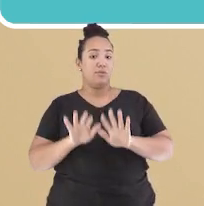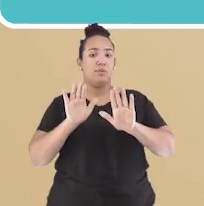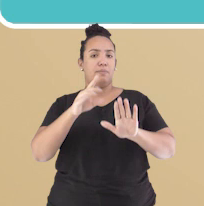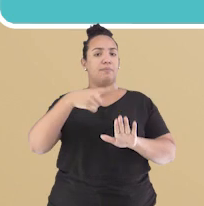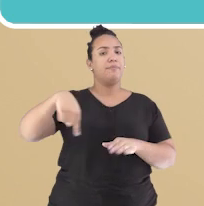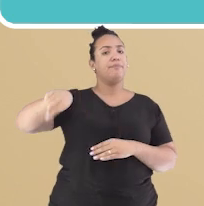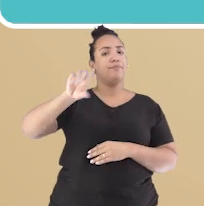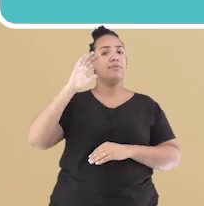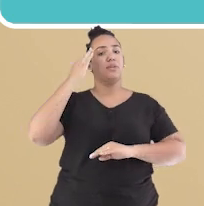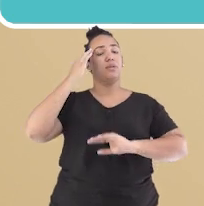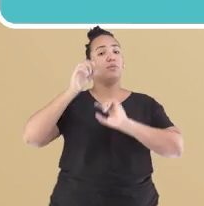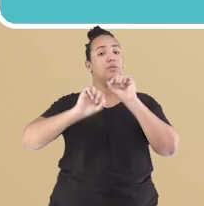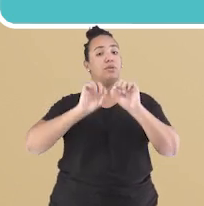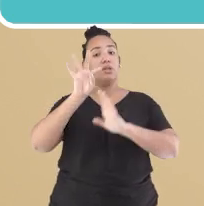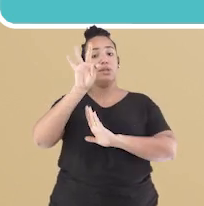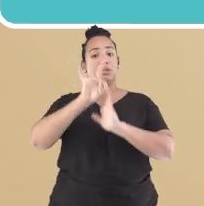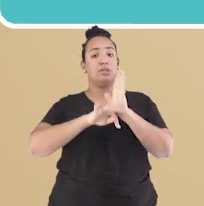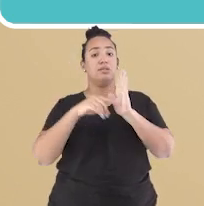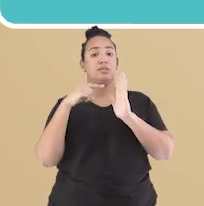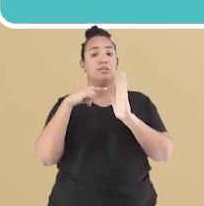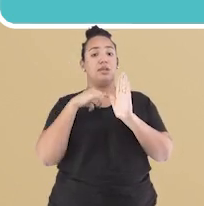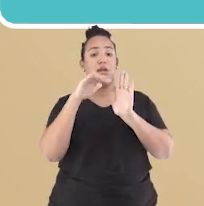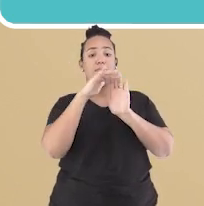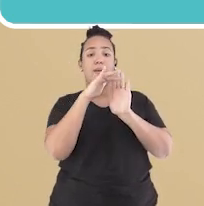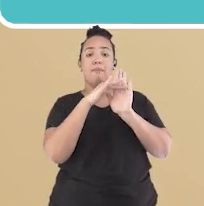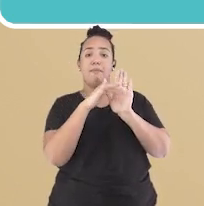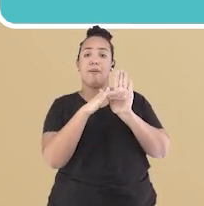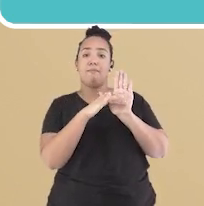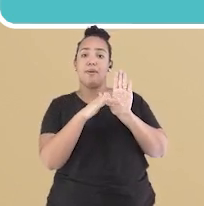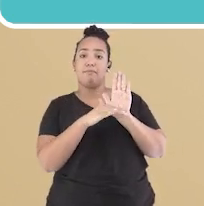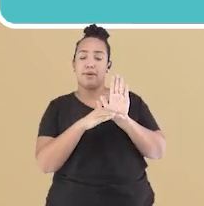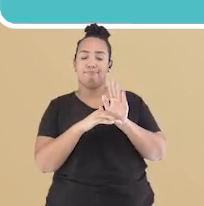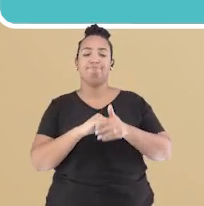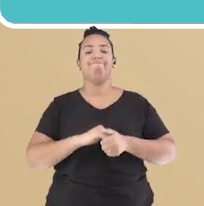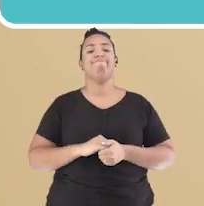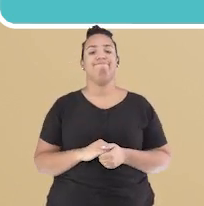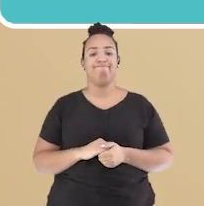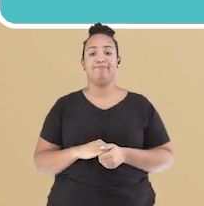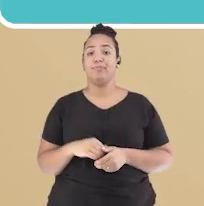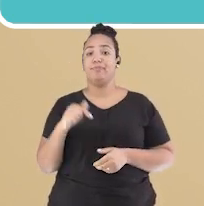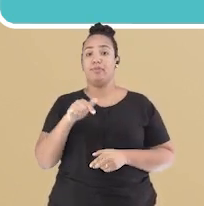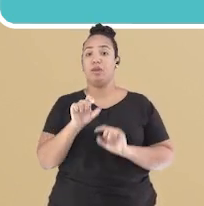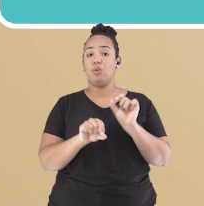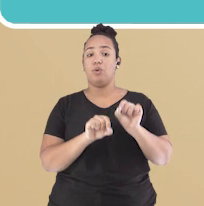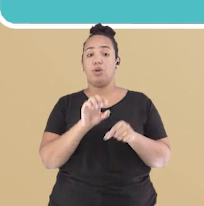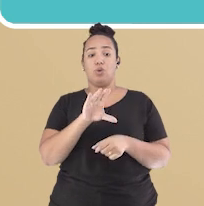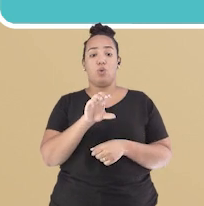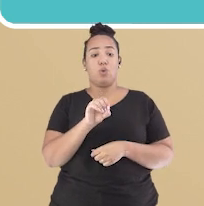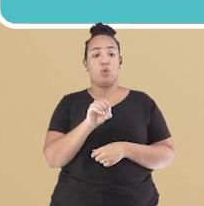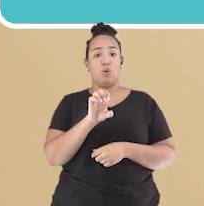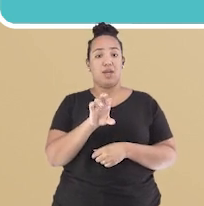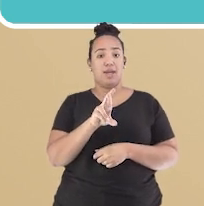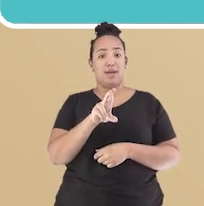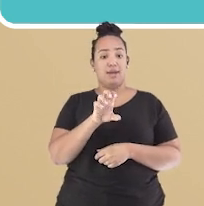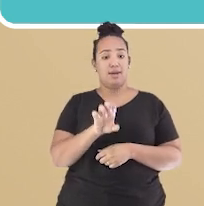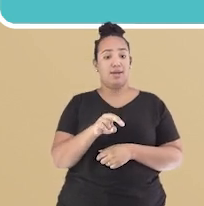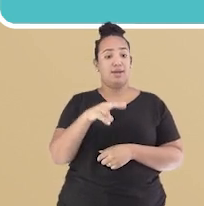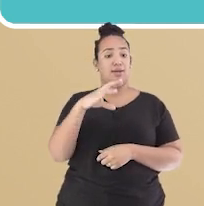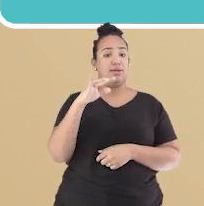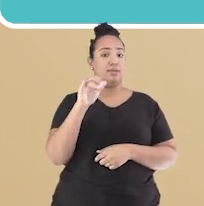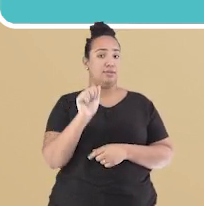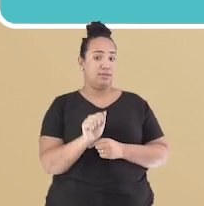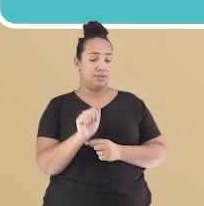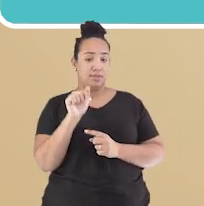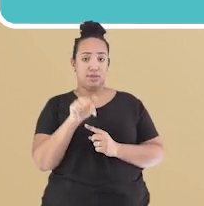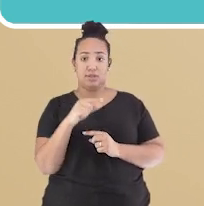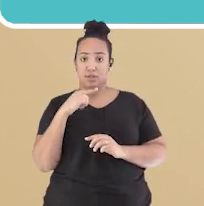entender que o texto narra uma rotina porque as palavras seguem uma ordem de acontecimento. Essa é a coerência textual. O